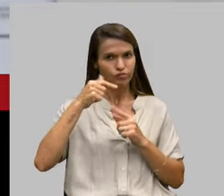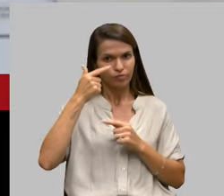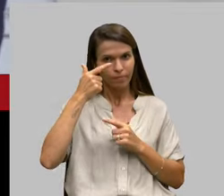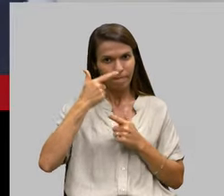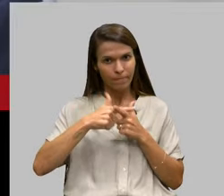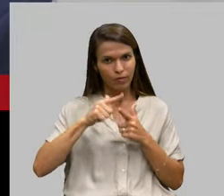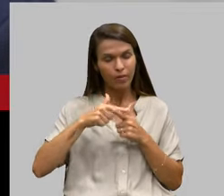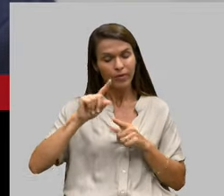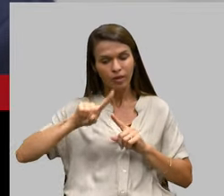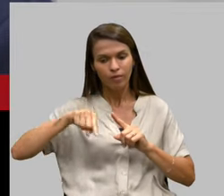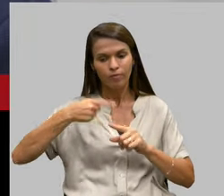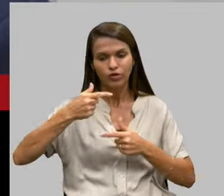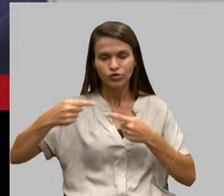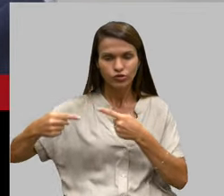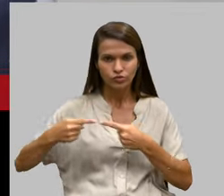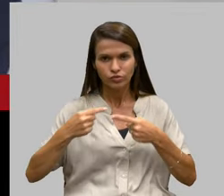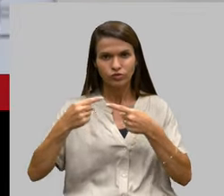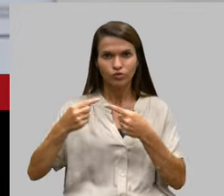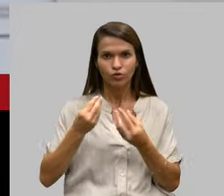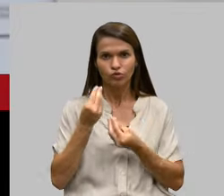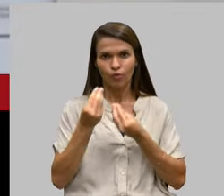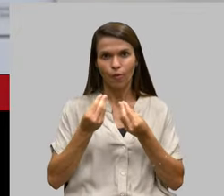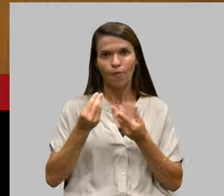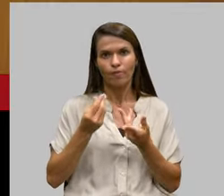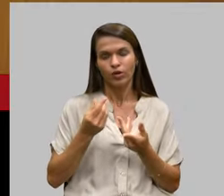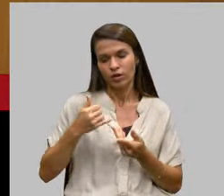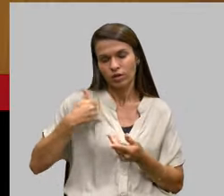discutir eventual implementação da idade